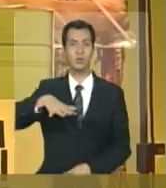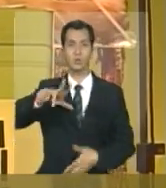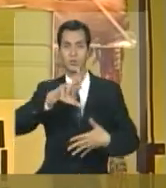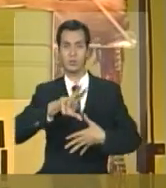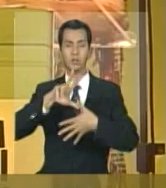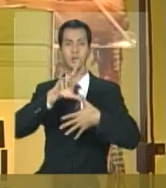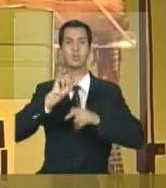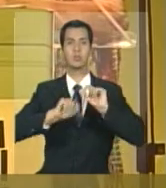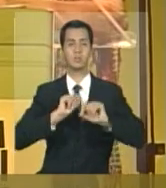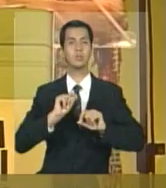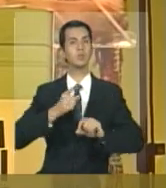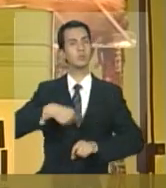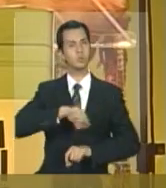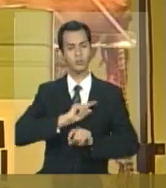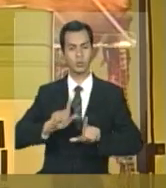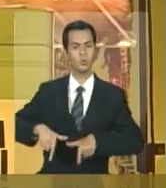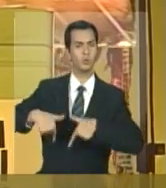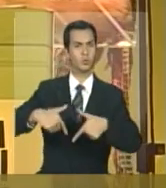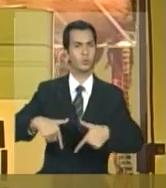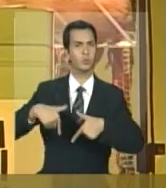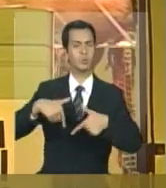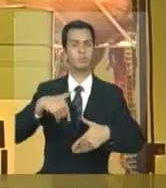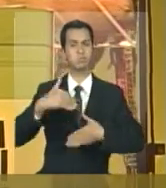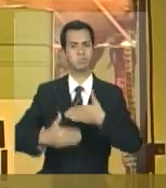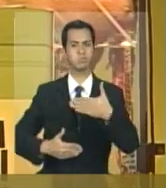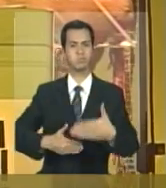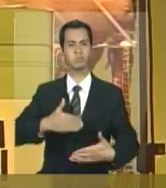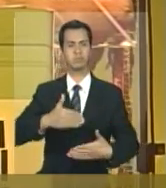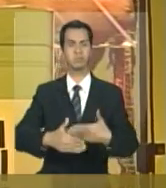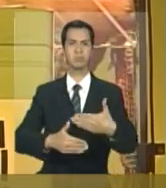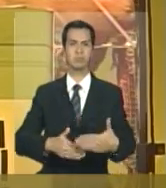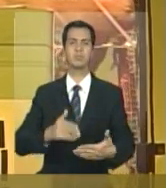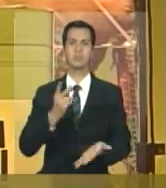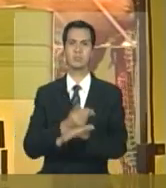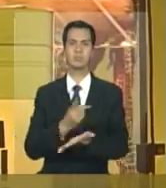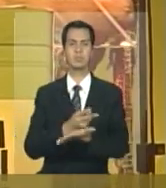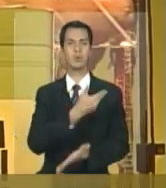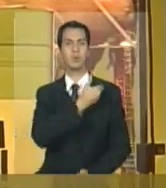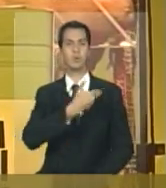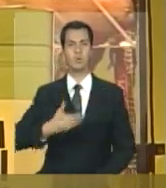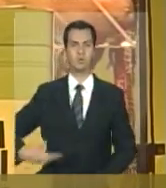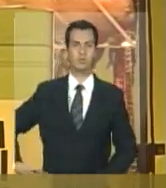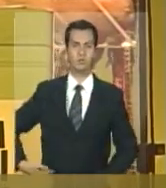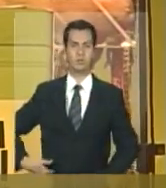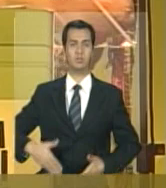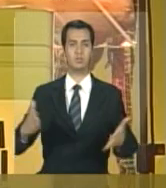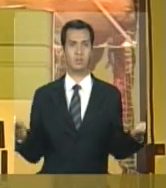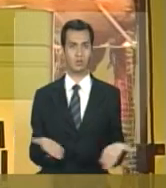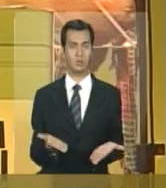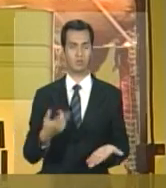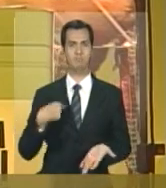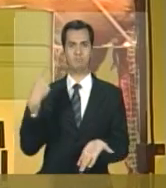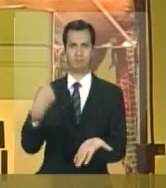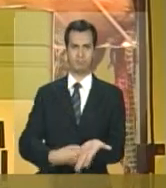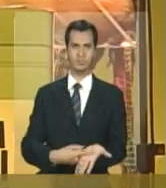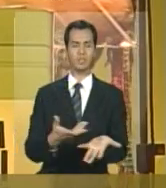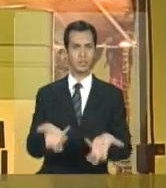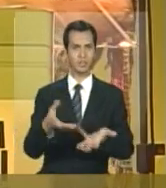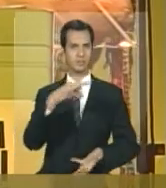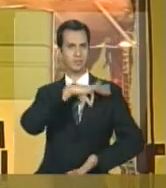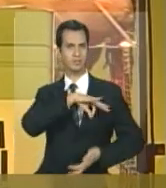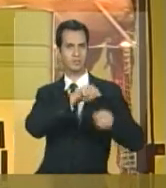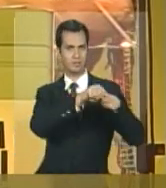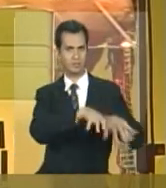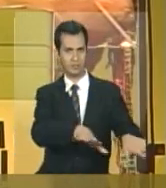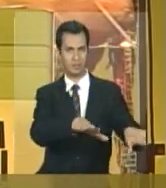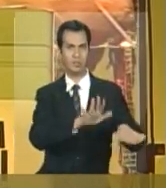construindo gradativamente governos que têm comprometimento com distribuição de renda, com